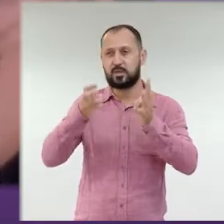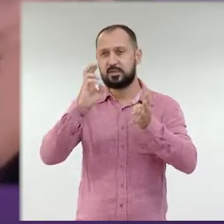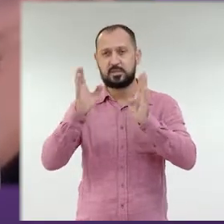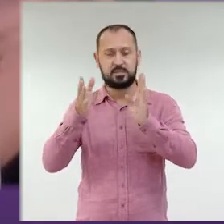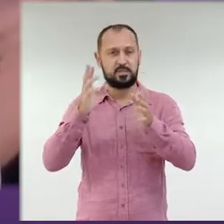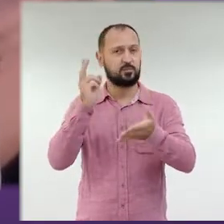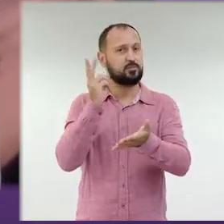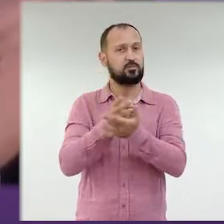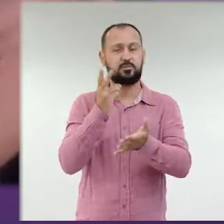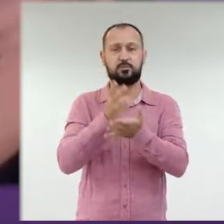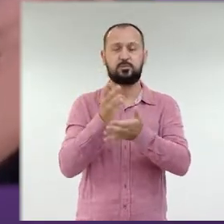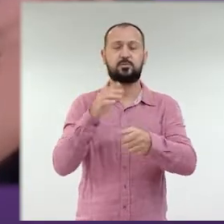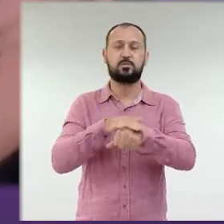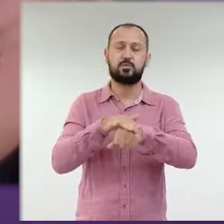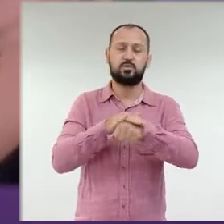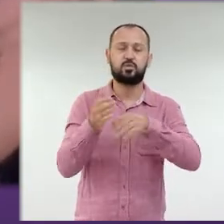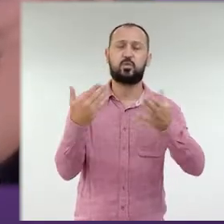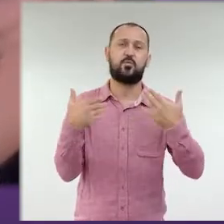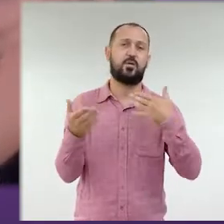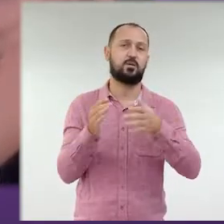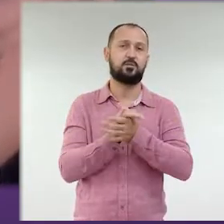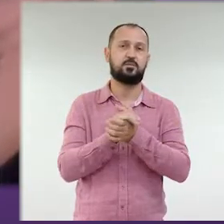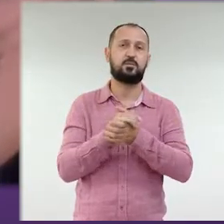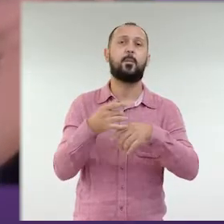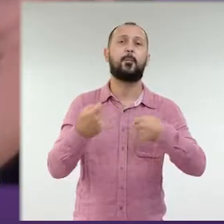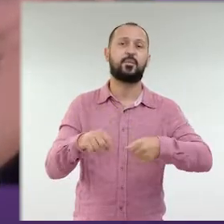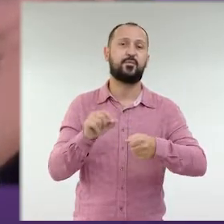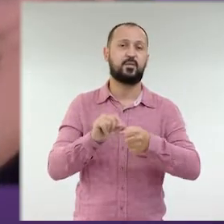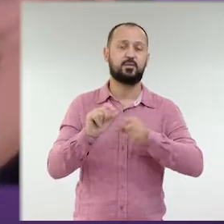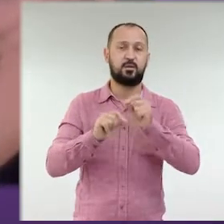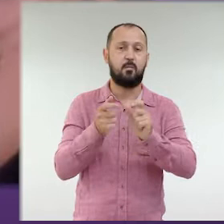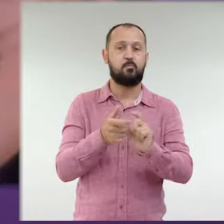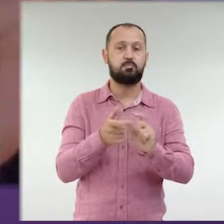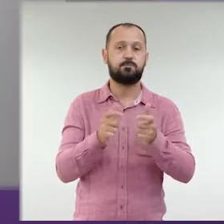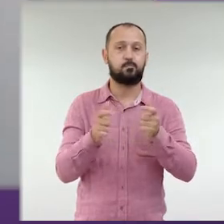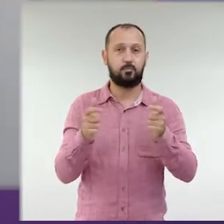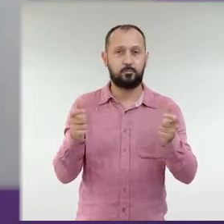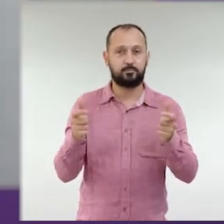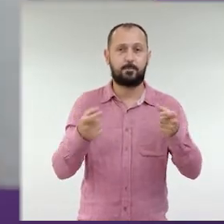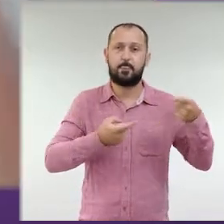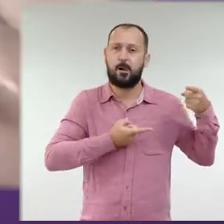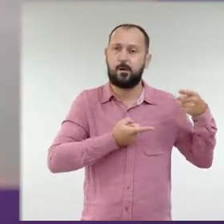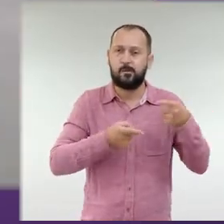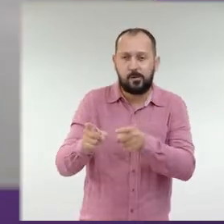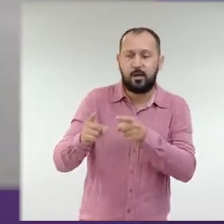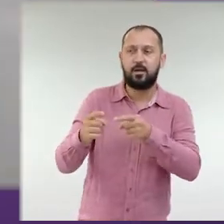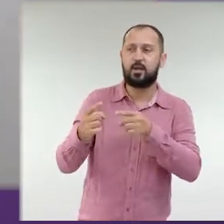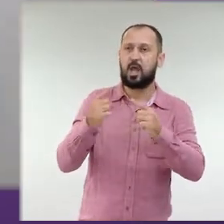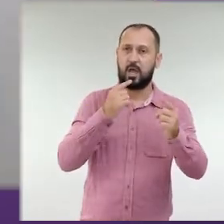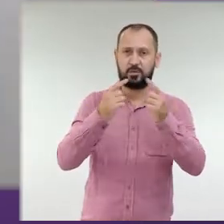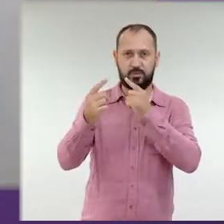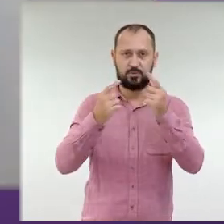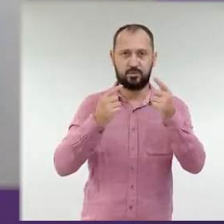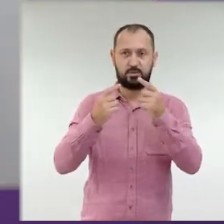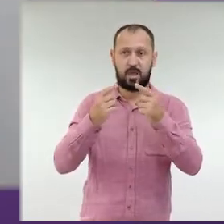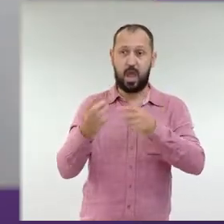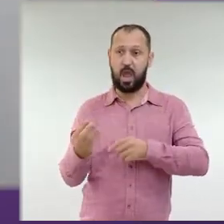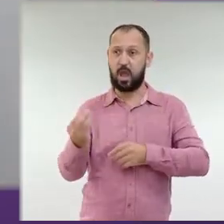ficam todos convidados, e é isso que a gente precisa fazer: ampliar, provocar